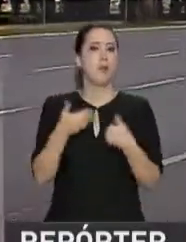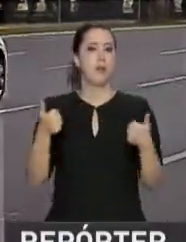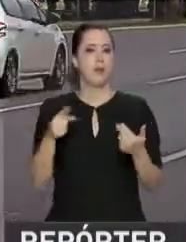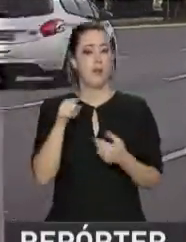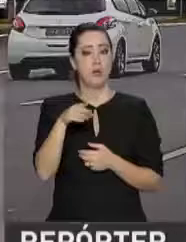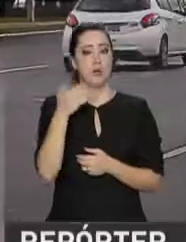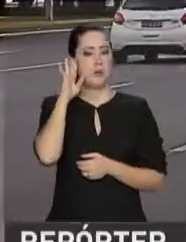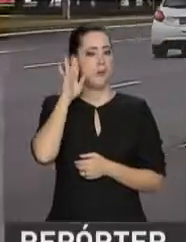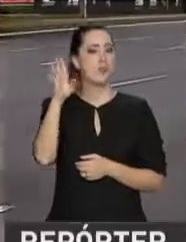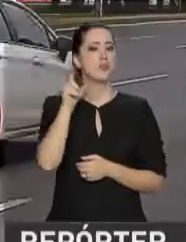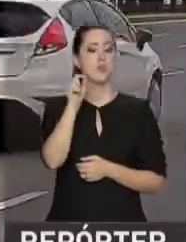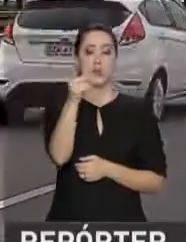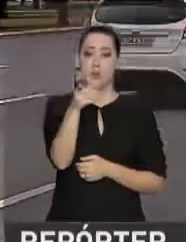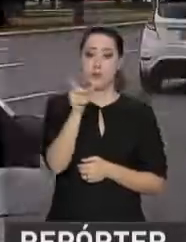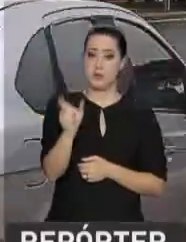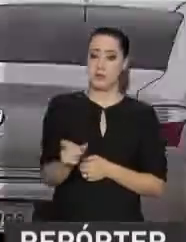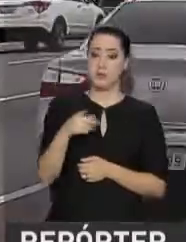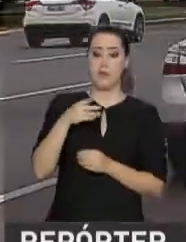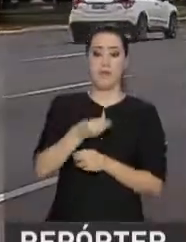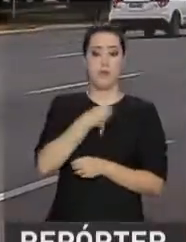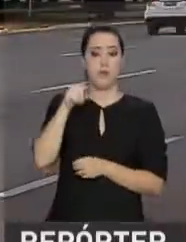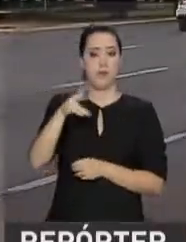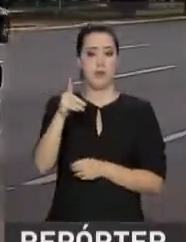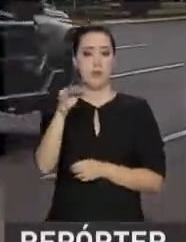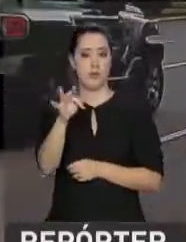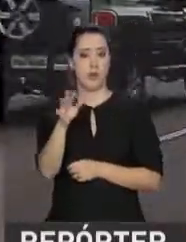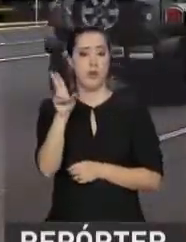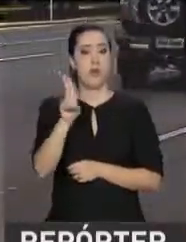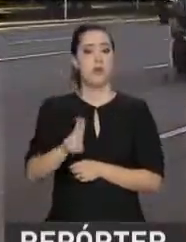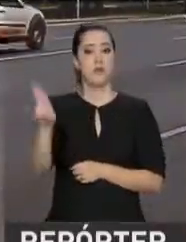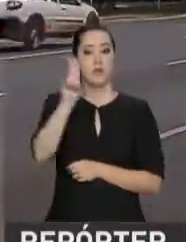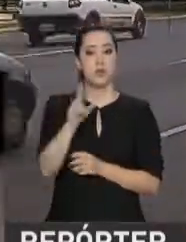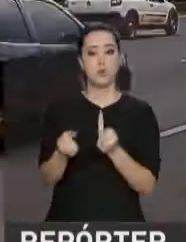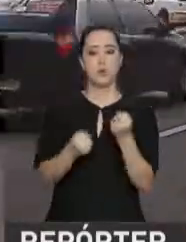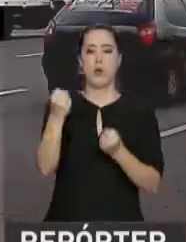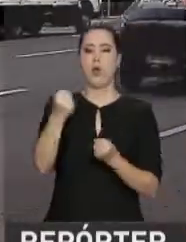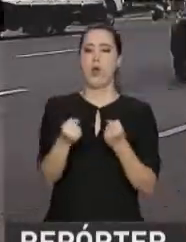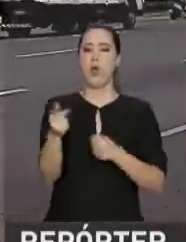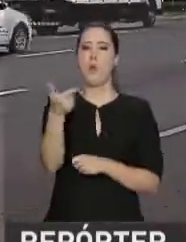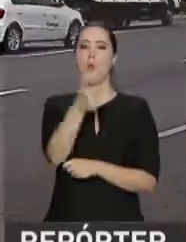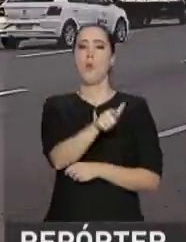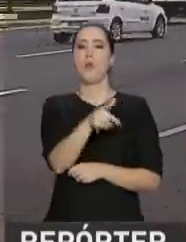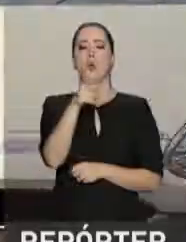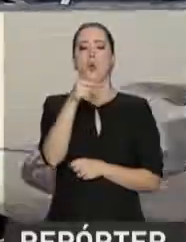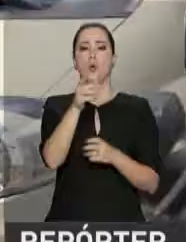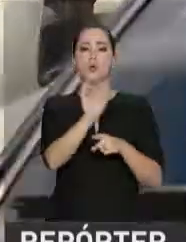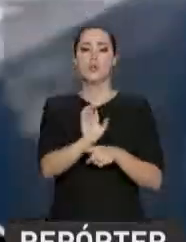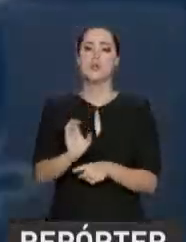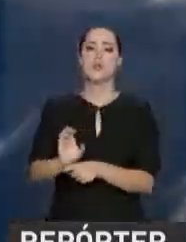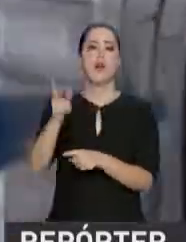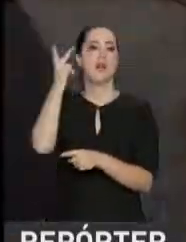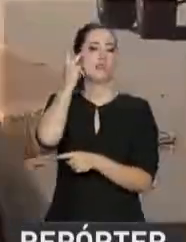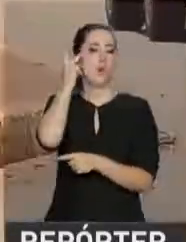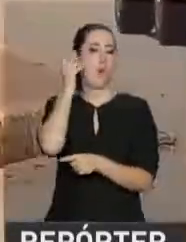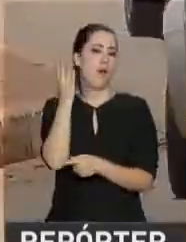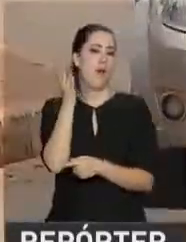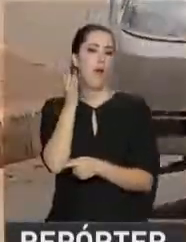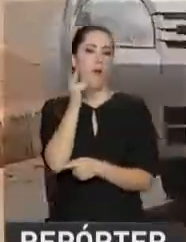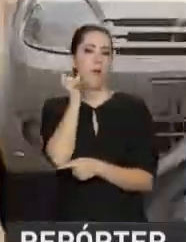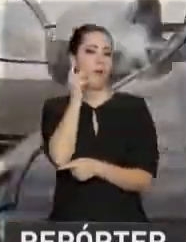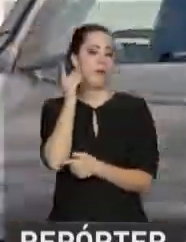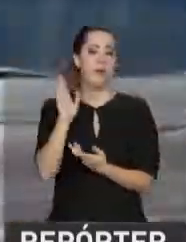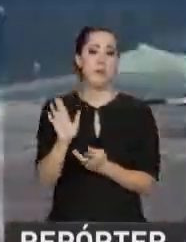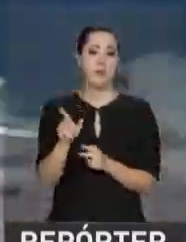imagine que você do distrito federal está utilizando o seu carro no estado de são paulo ou fortaleza por exemplo